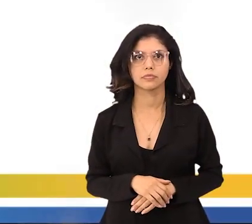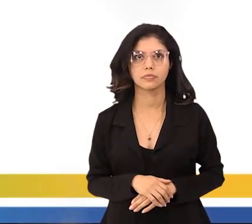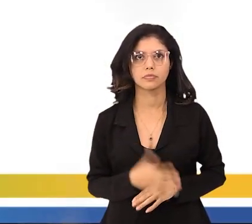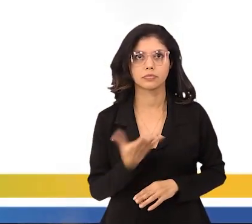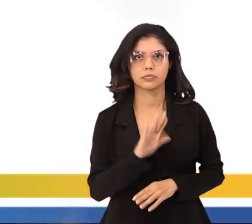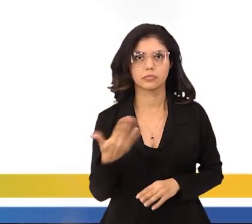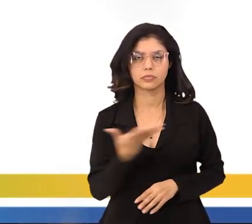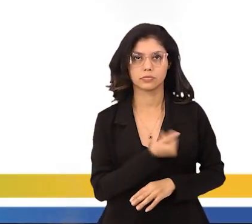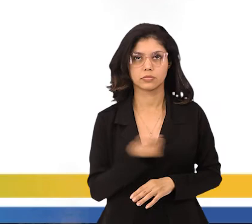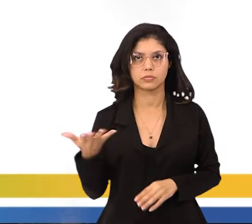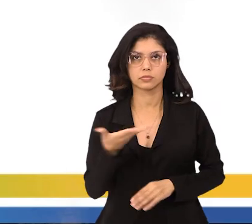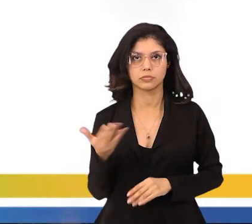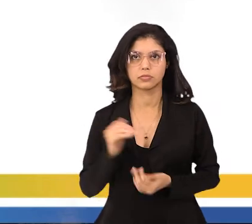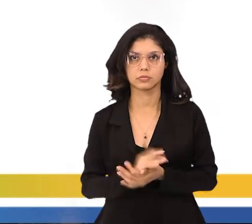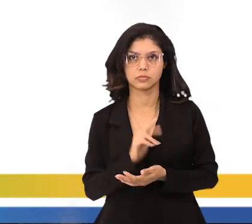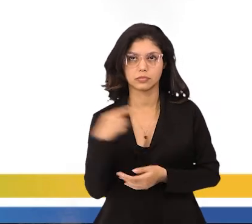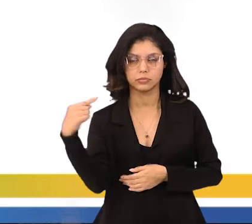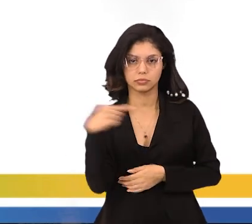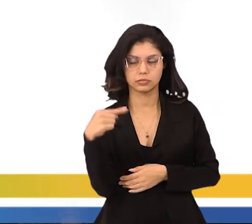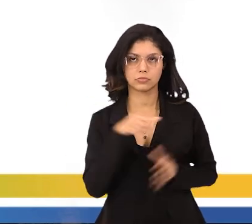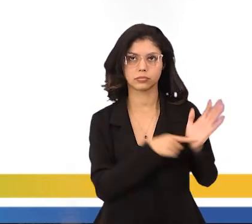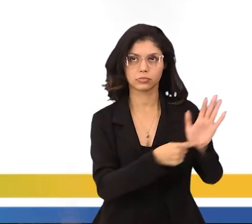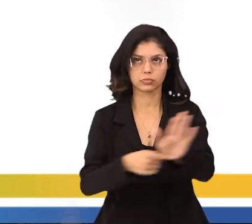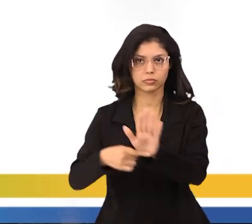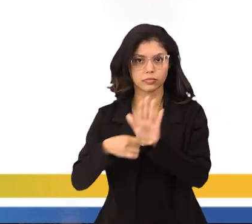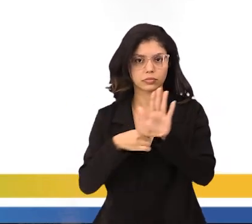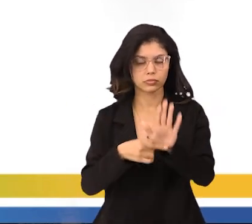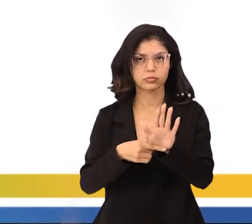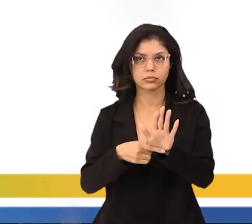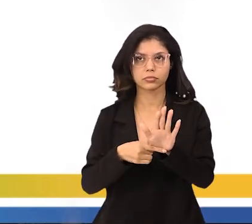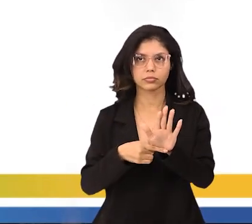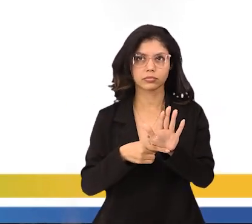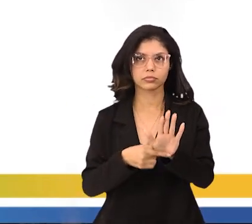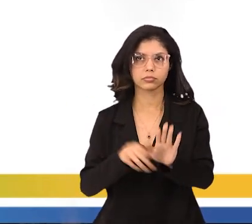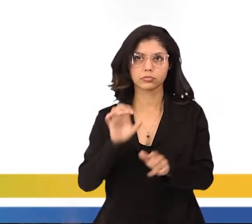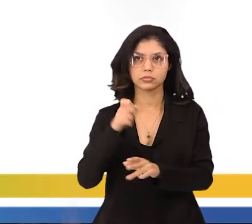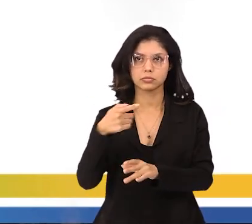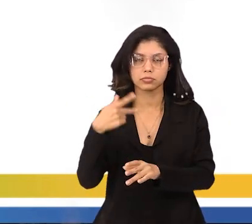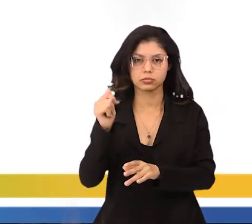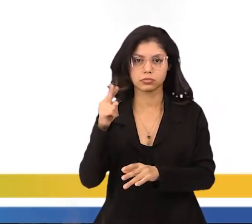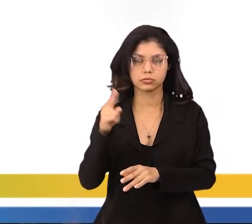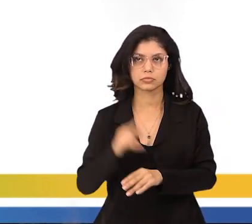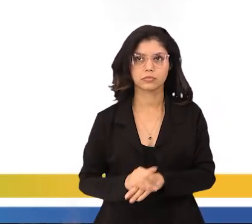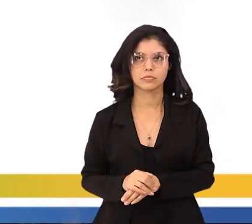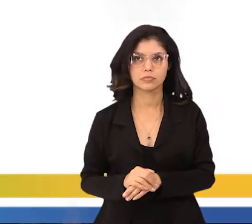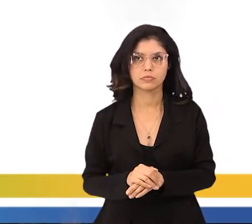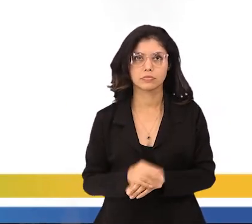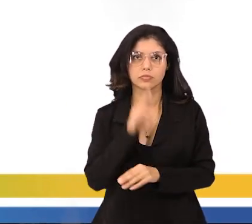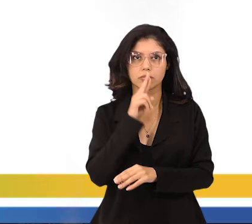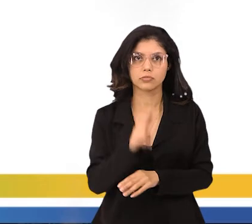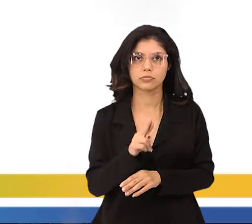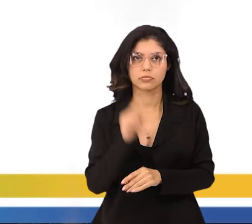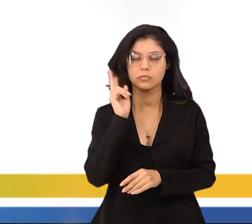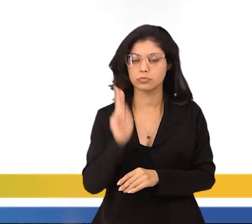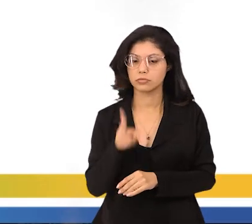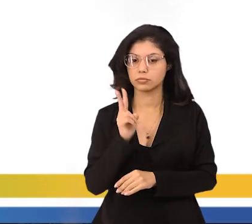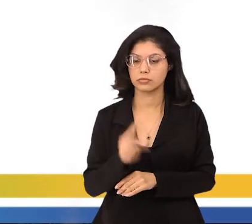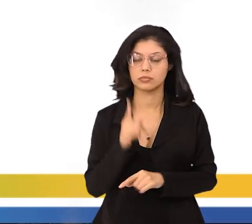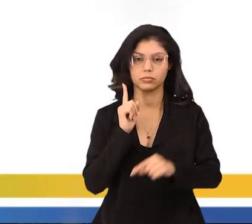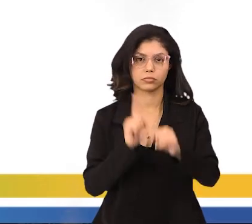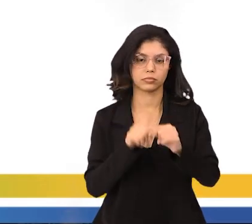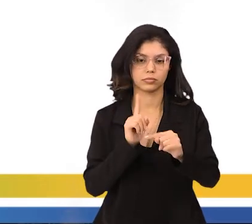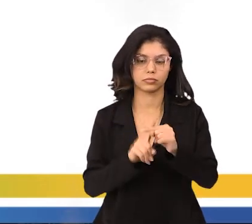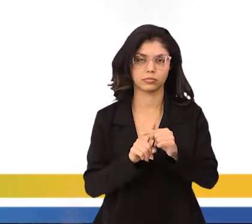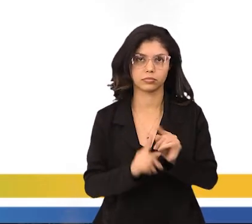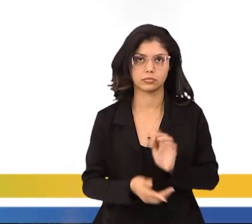Olha, quando o número da base é um inteiro negativo e apresenta um expoente par, o resultado será